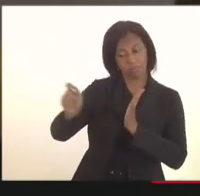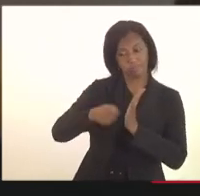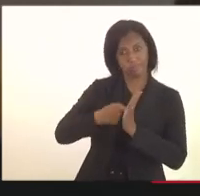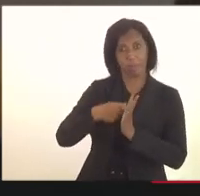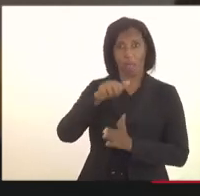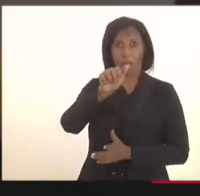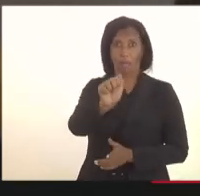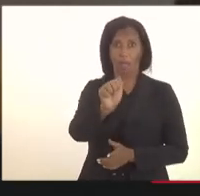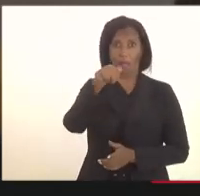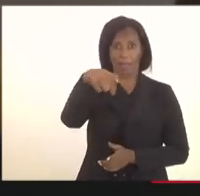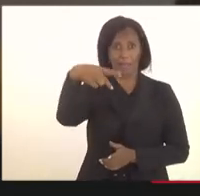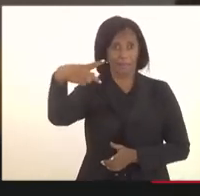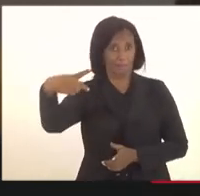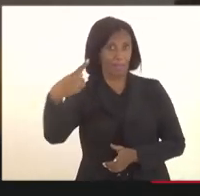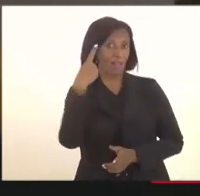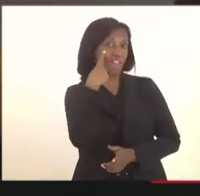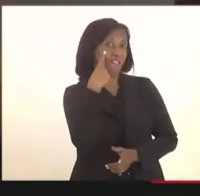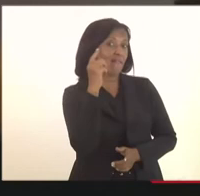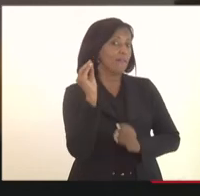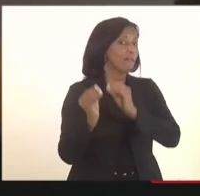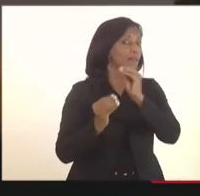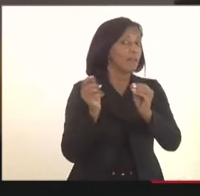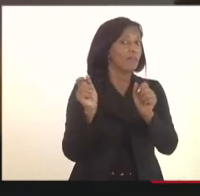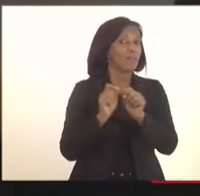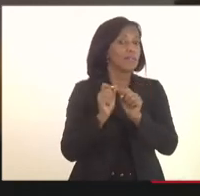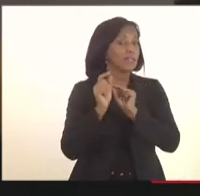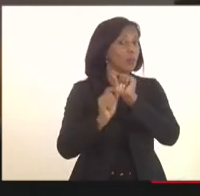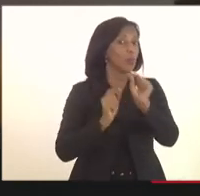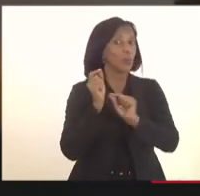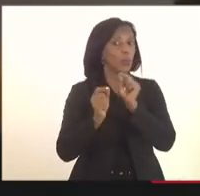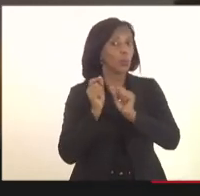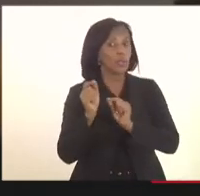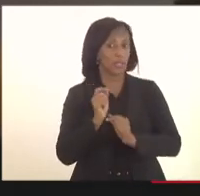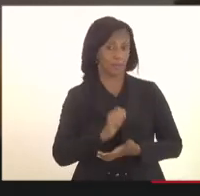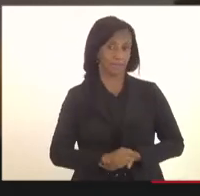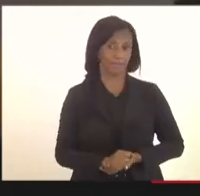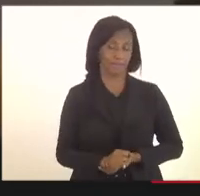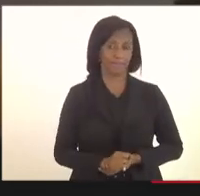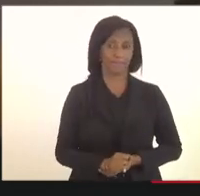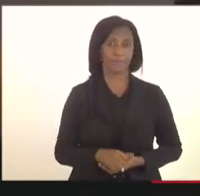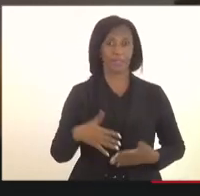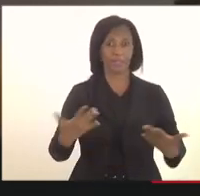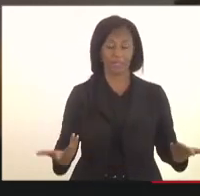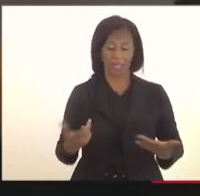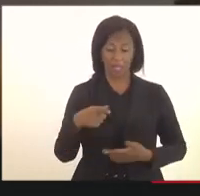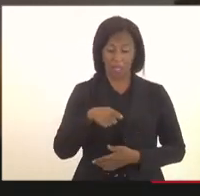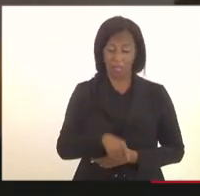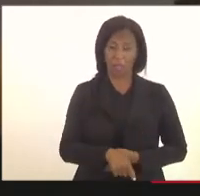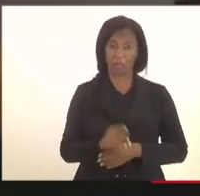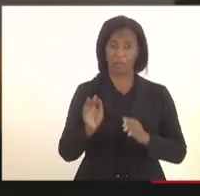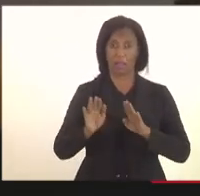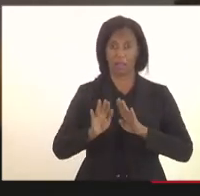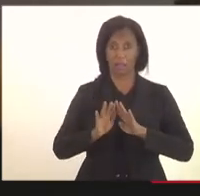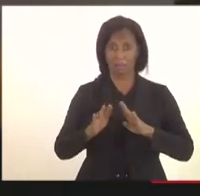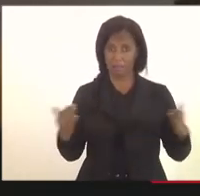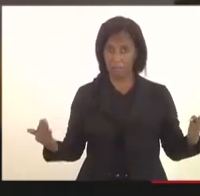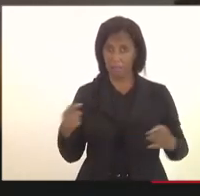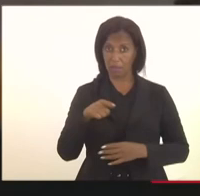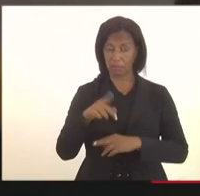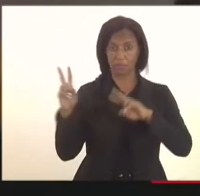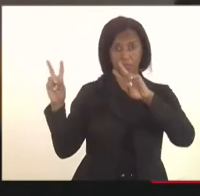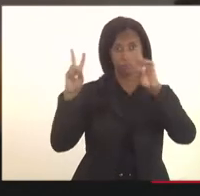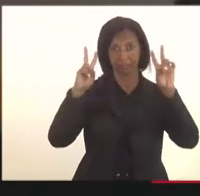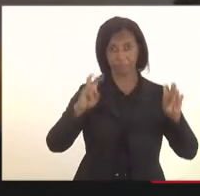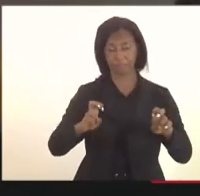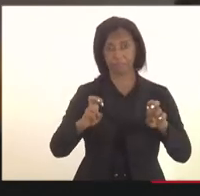ANP para saber o que vai fazer com esse recurso, caso ele exista. Então, acho que isso é uma questão que está em aberto. Do ponto de vista